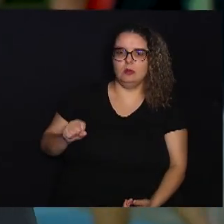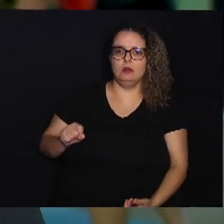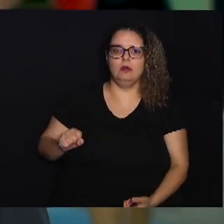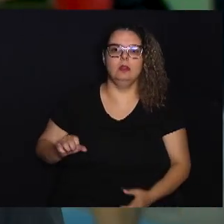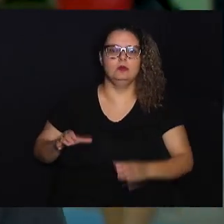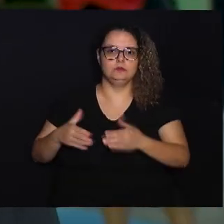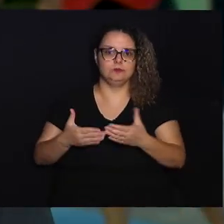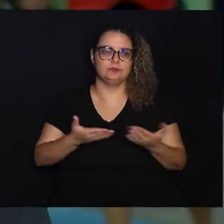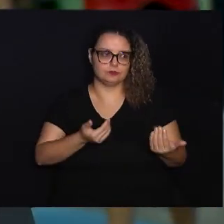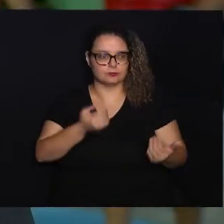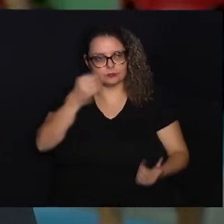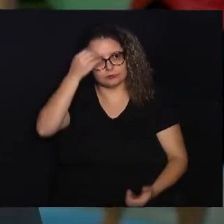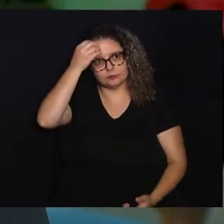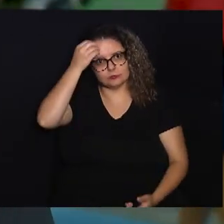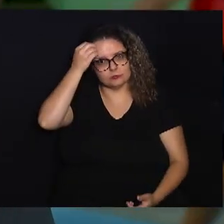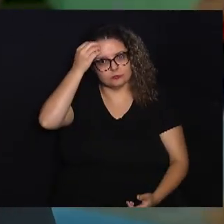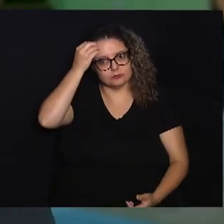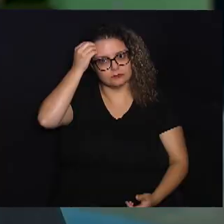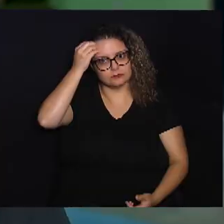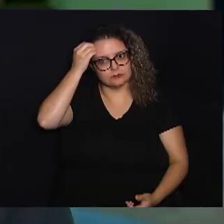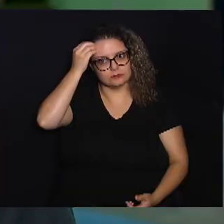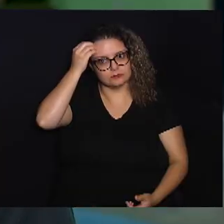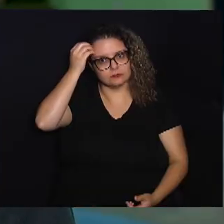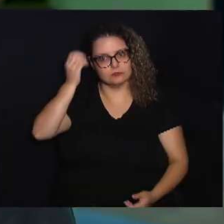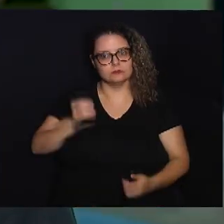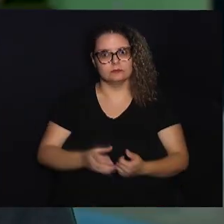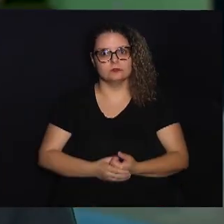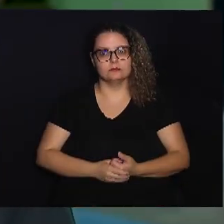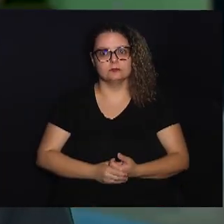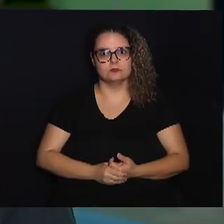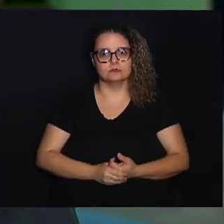né? Até a categoria juvenil.